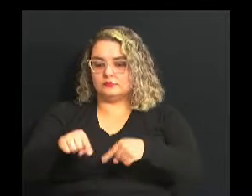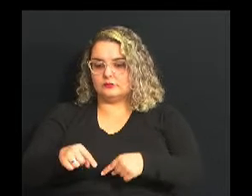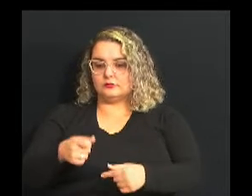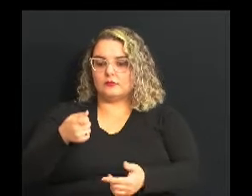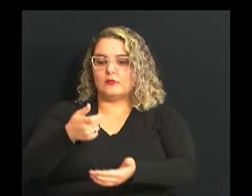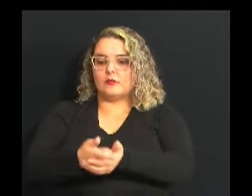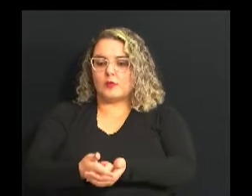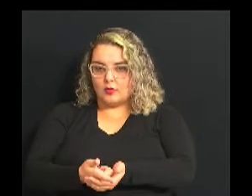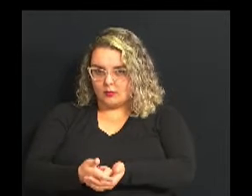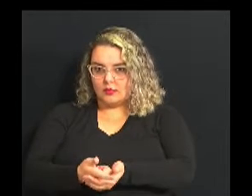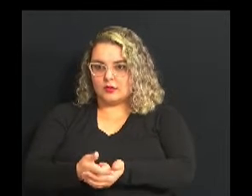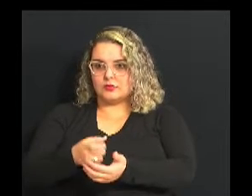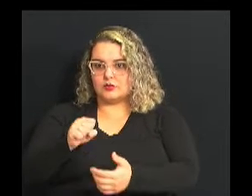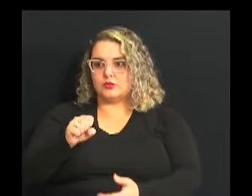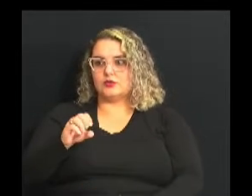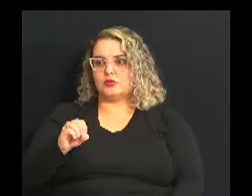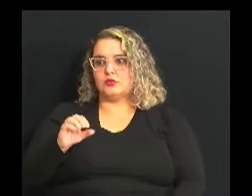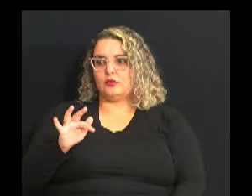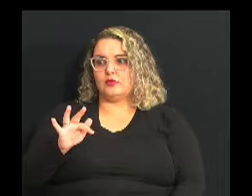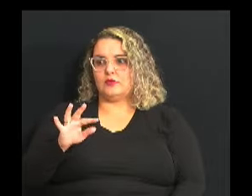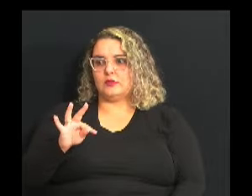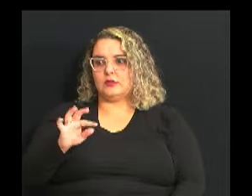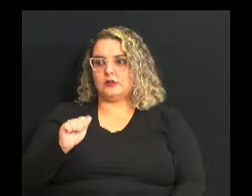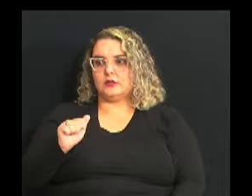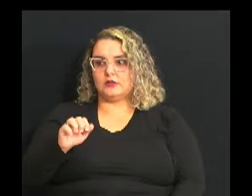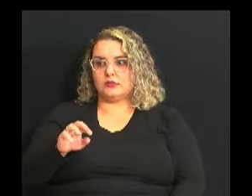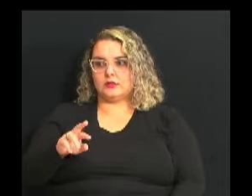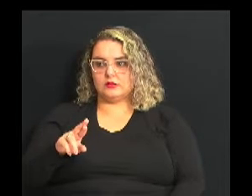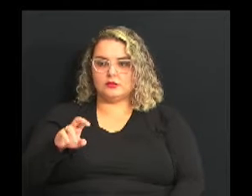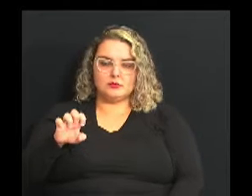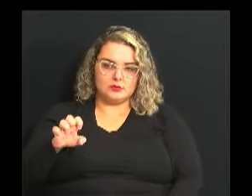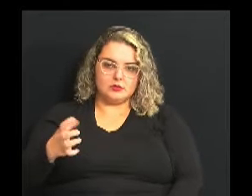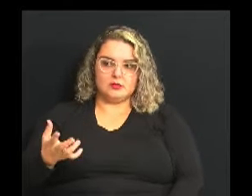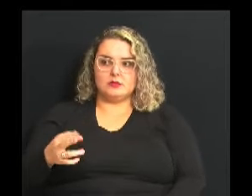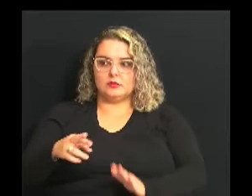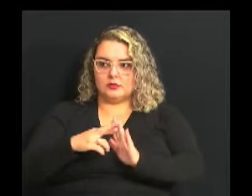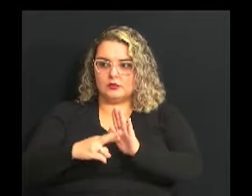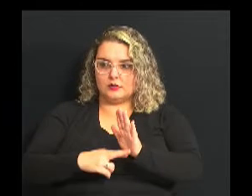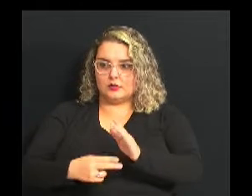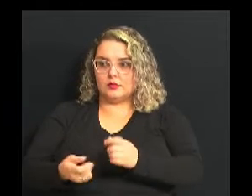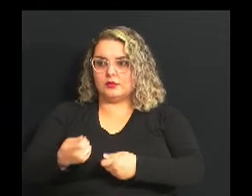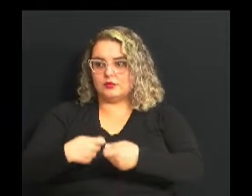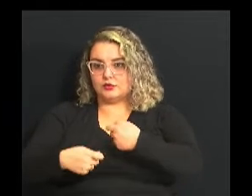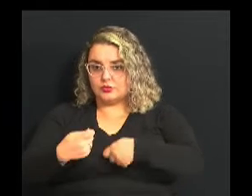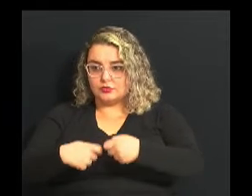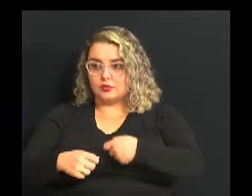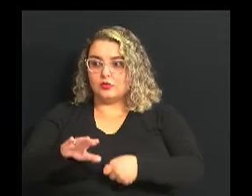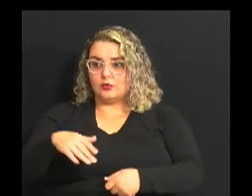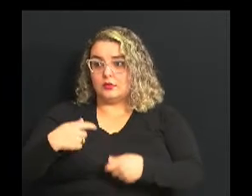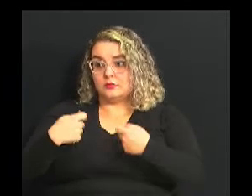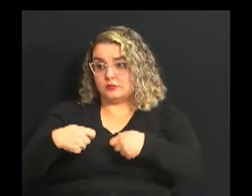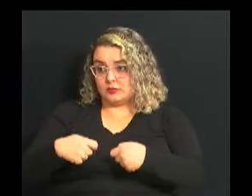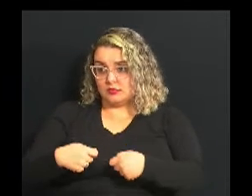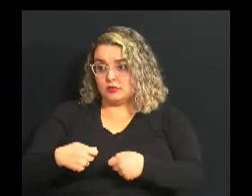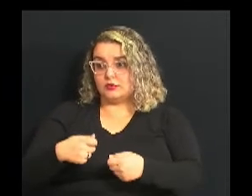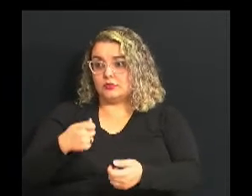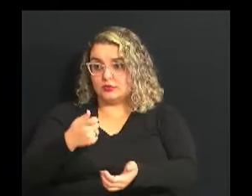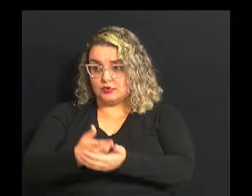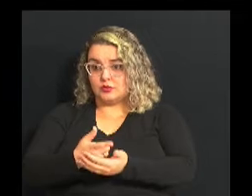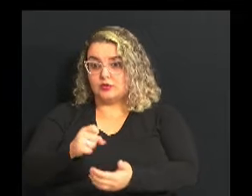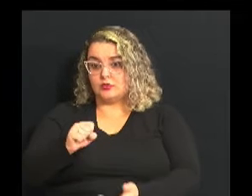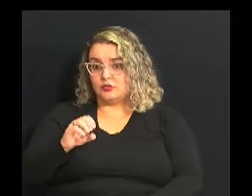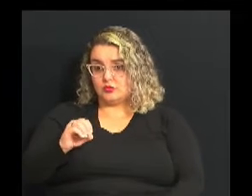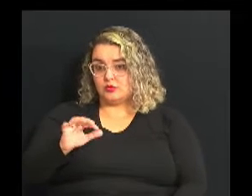porque nós temos sempre que analisar a regra de negócio. Quando é necessário ter alguma aquisição de software,